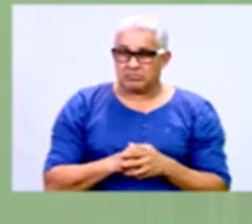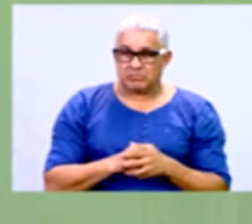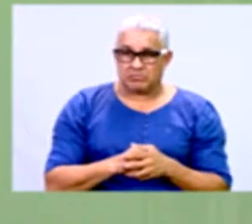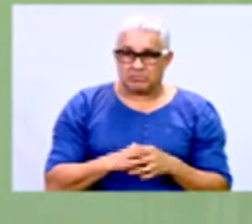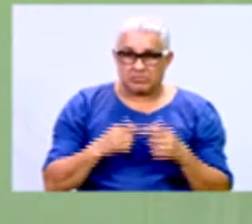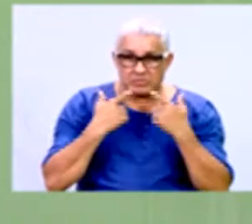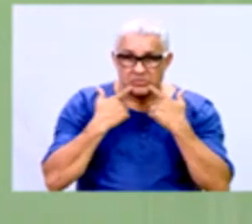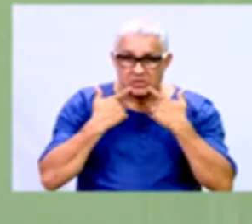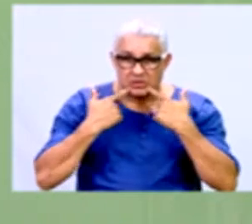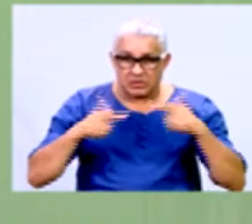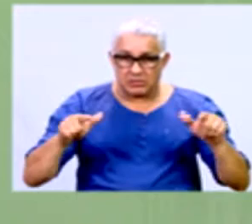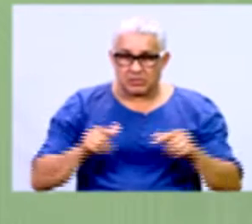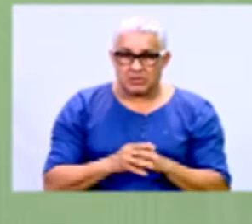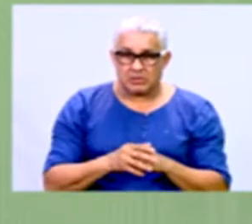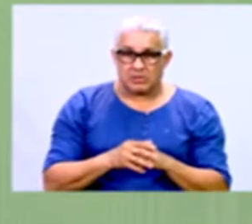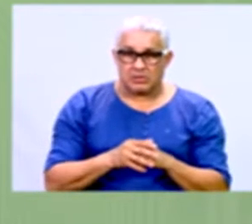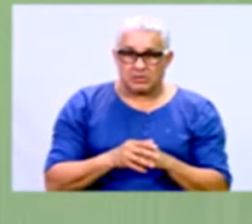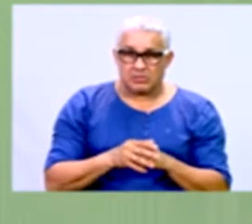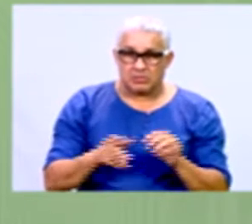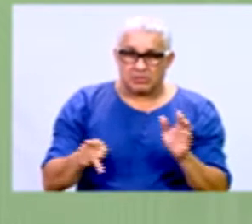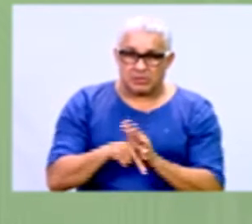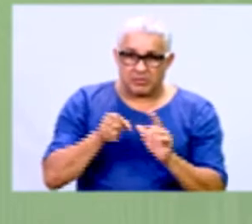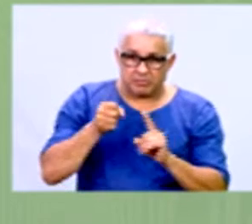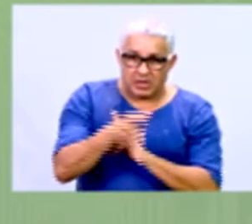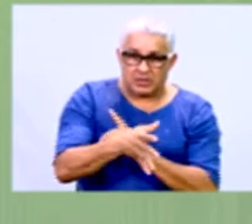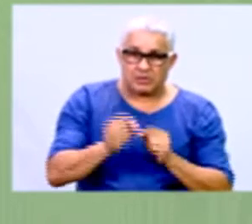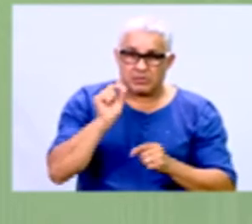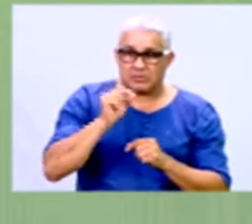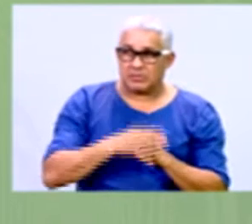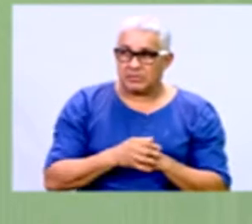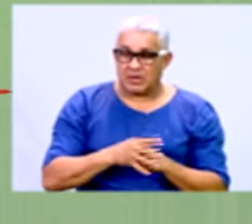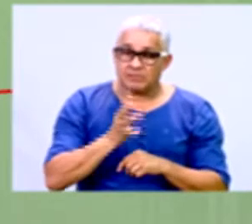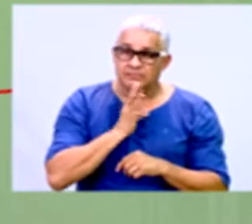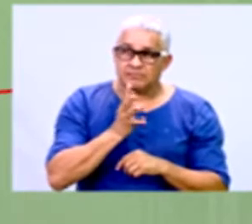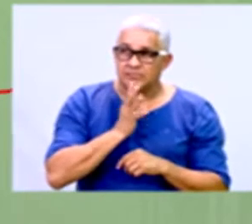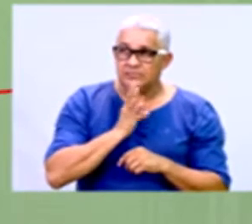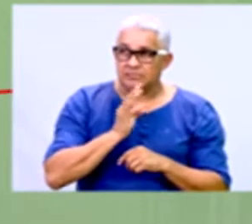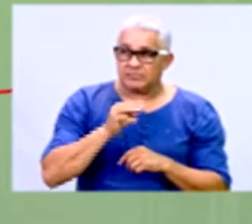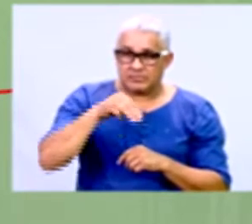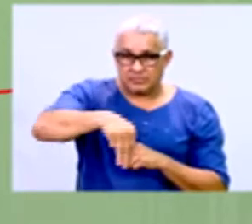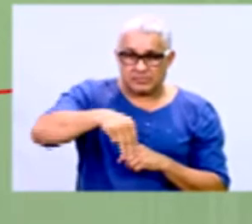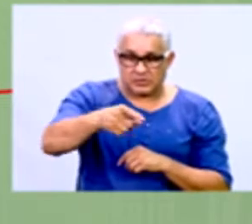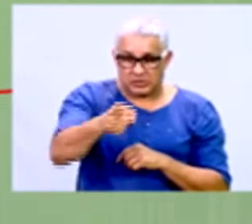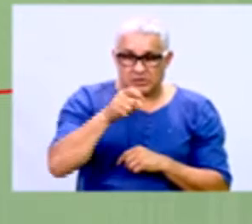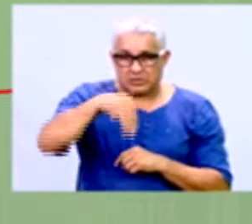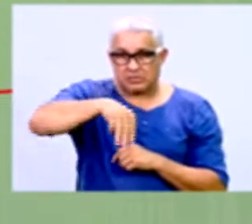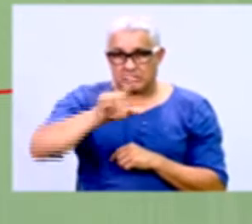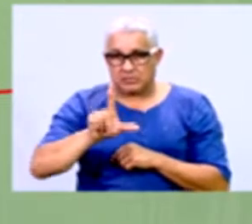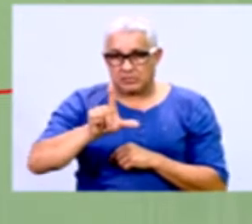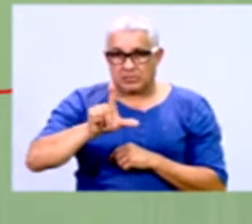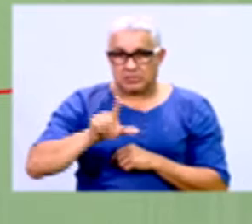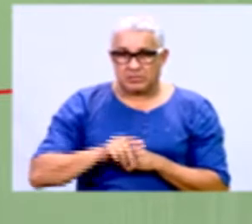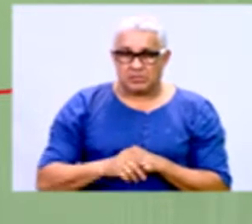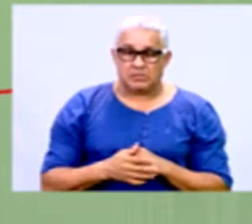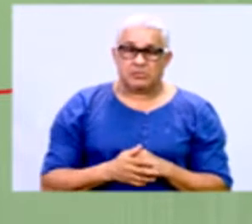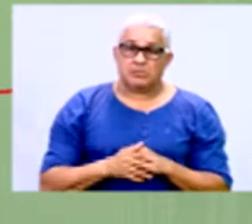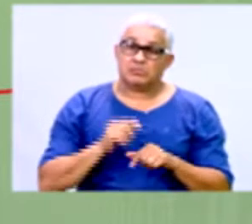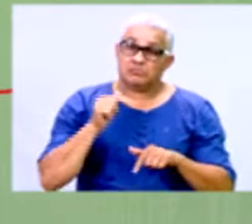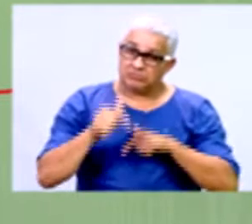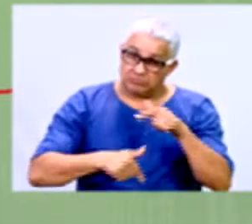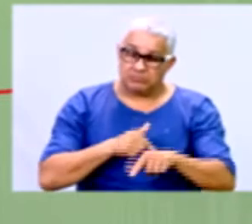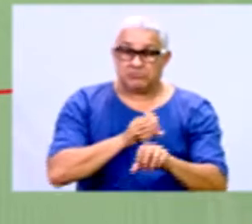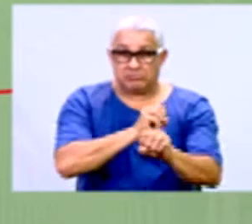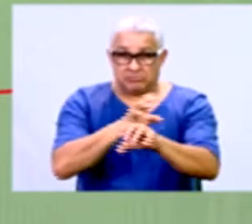marcação extensiva, né, que a gente chama ela é muito conhecida hoje como XML. Então nós vamos trabalhar esses